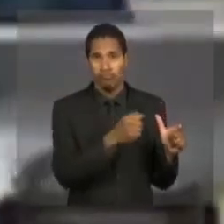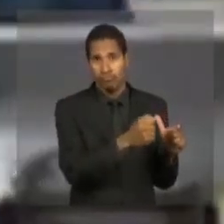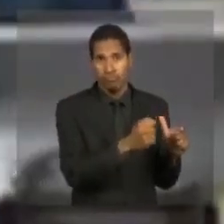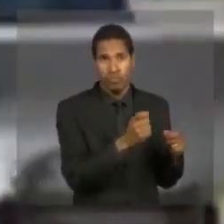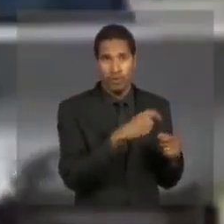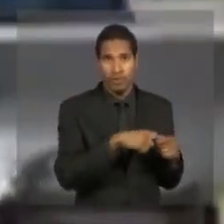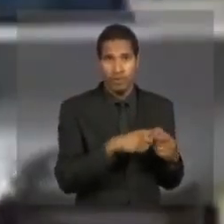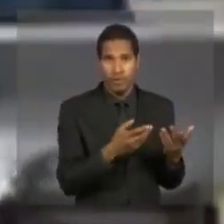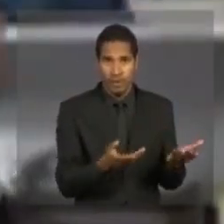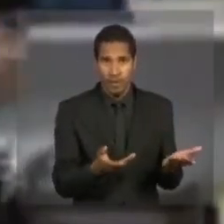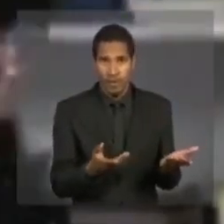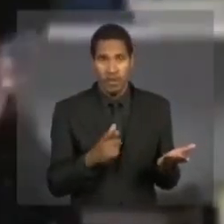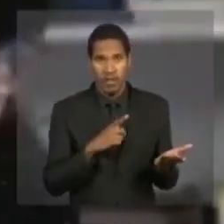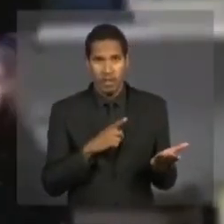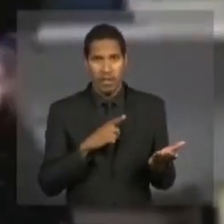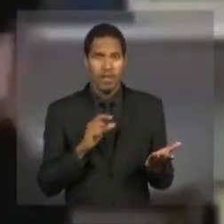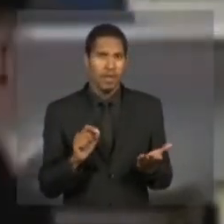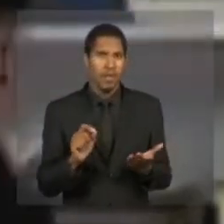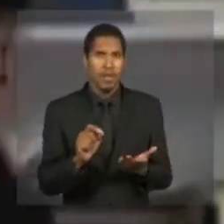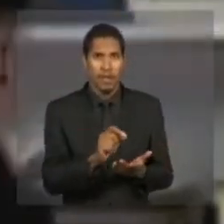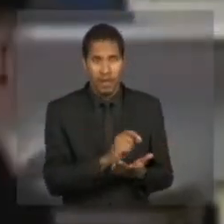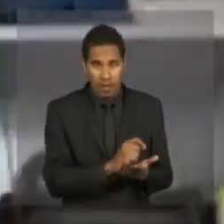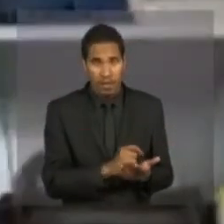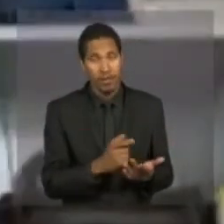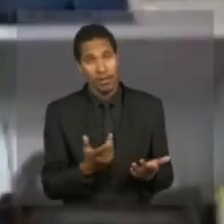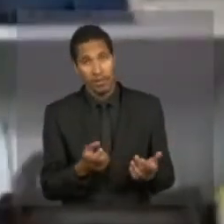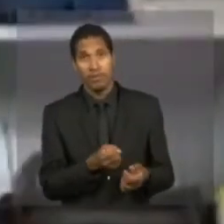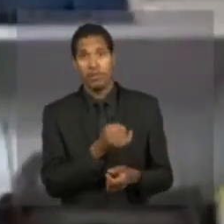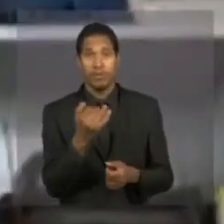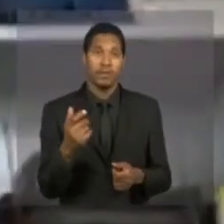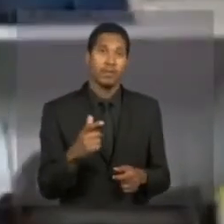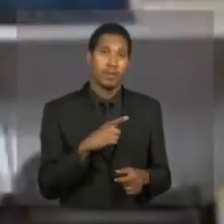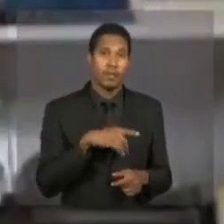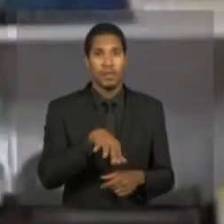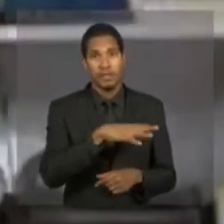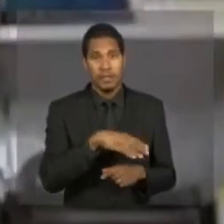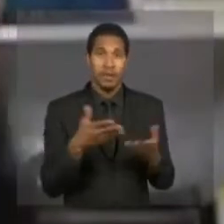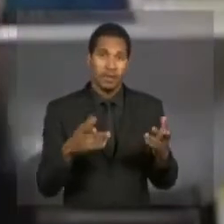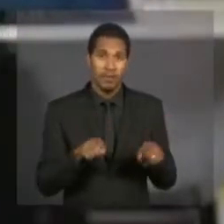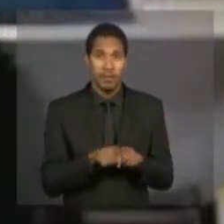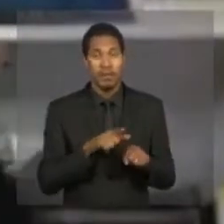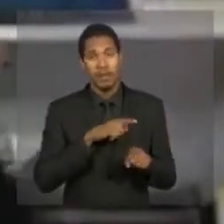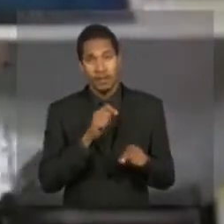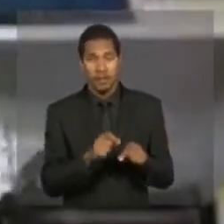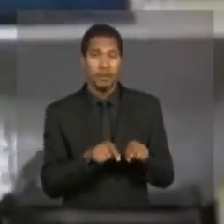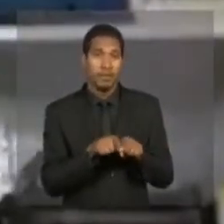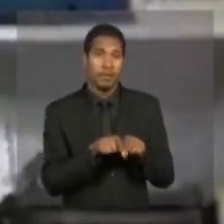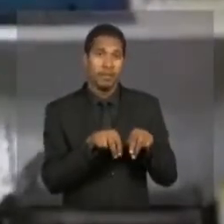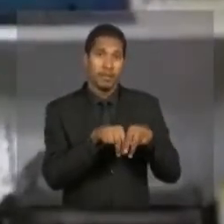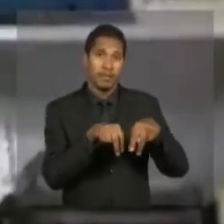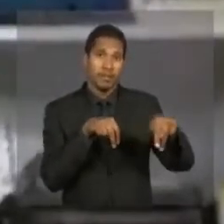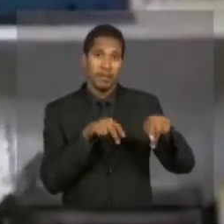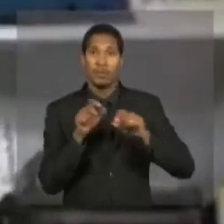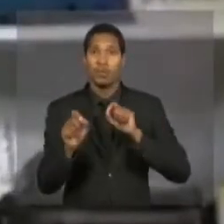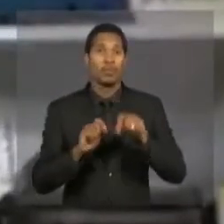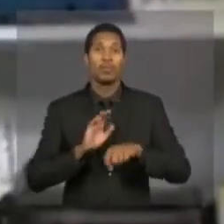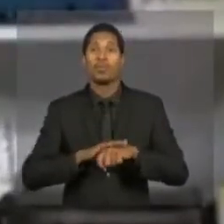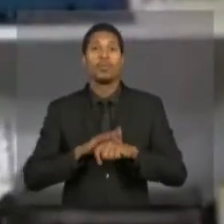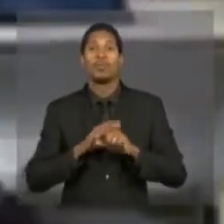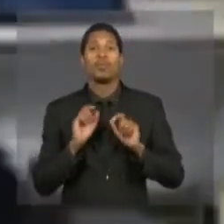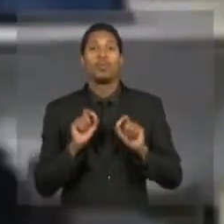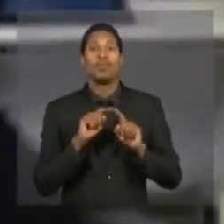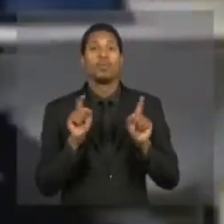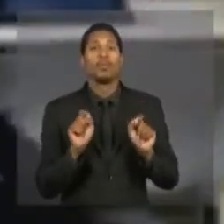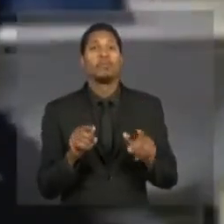a receber todas as crianças e com o número adequado em sala de aula, e agora ainda com esse espaçamento necessário. O que a gente faz?